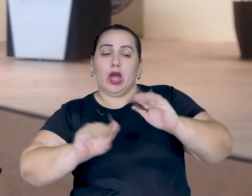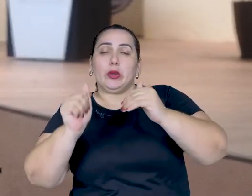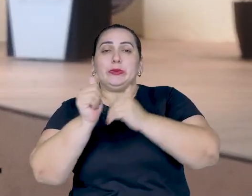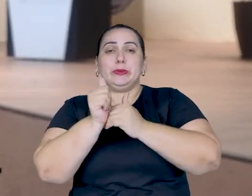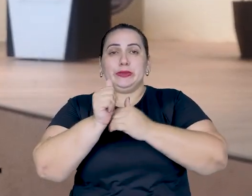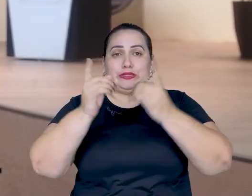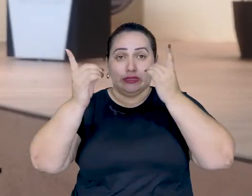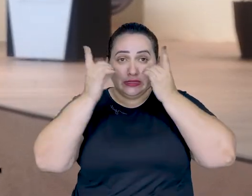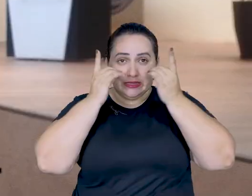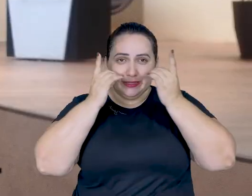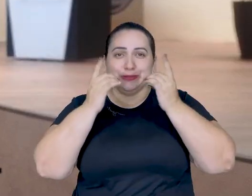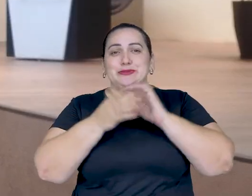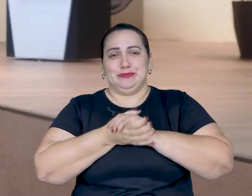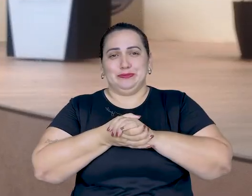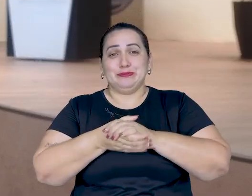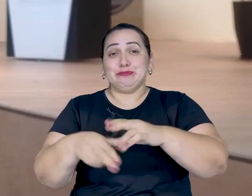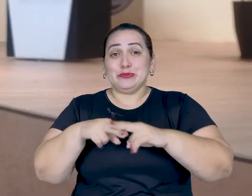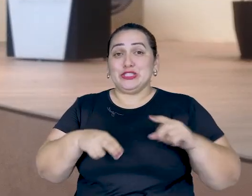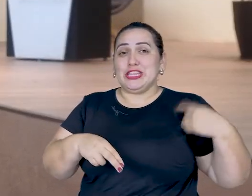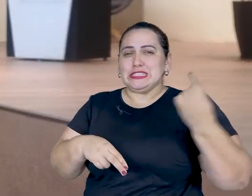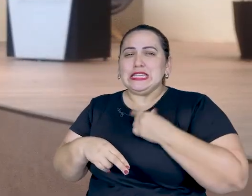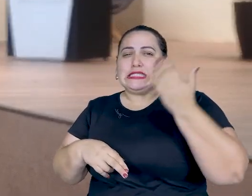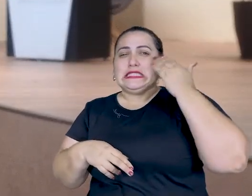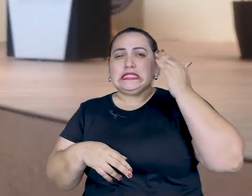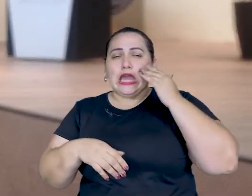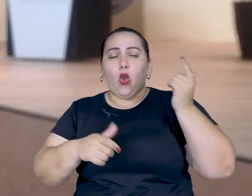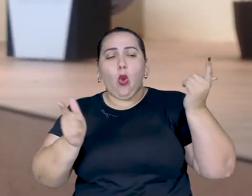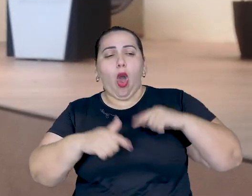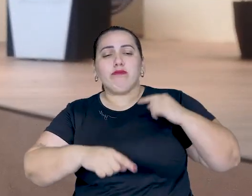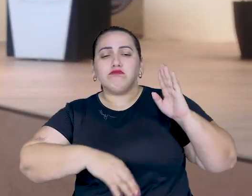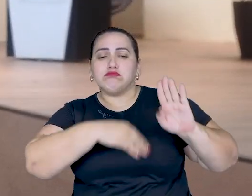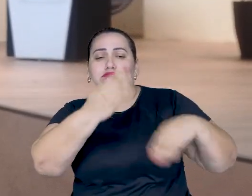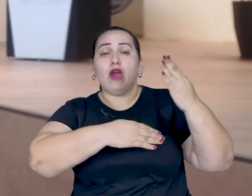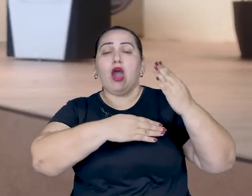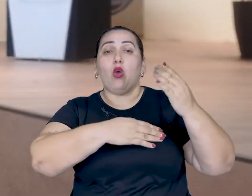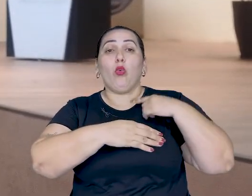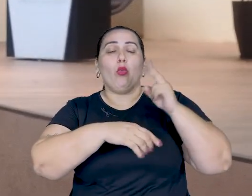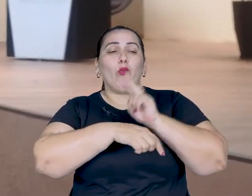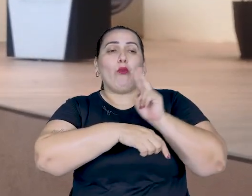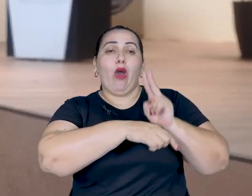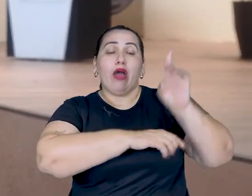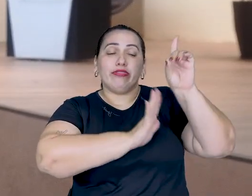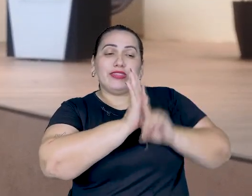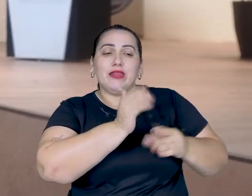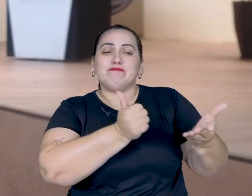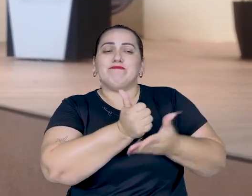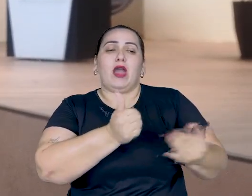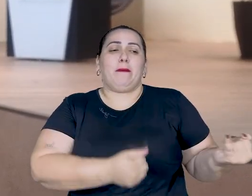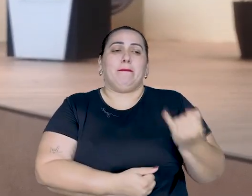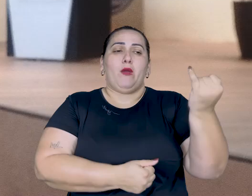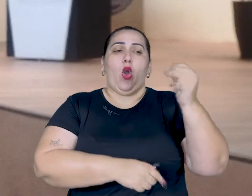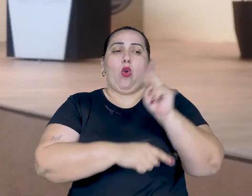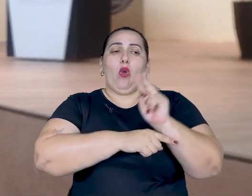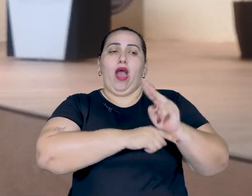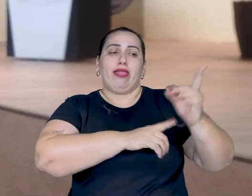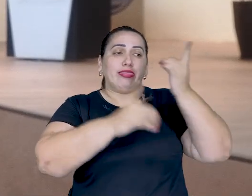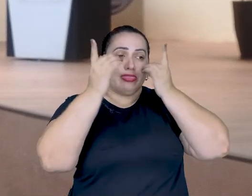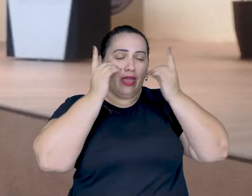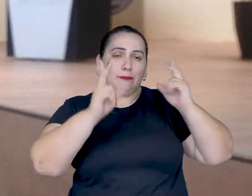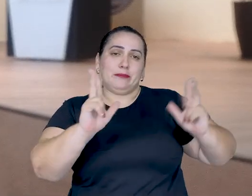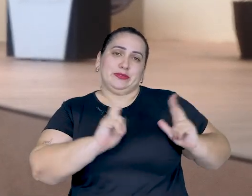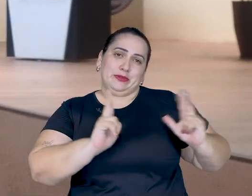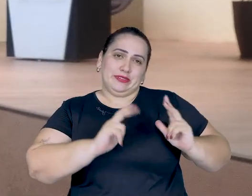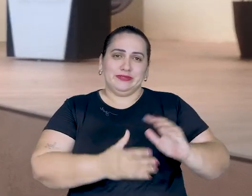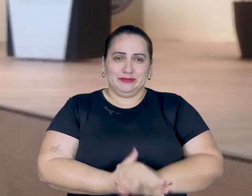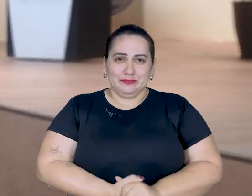essa cultura de privacidade. E somente assim a gente entende que a gente consegue avançar na proteção desse direito